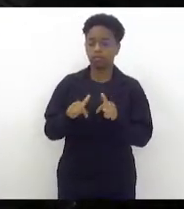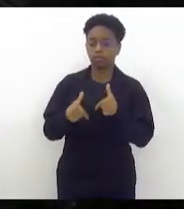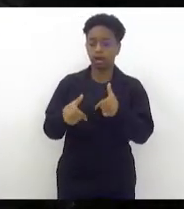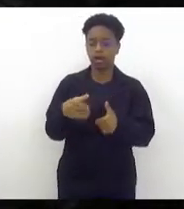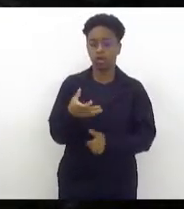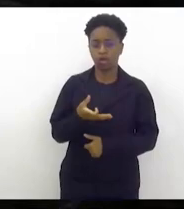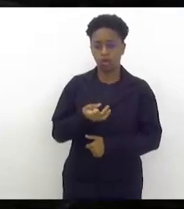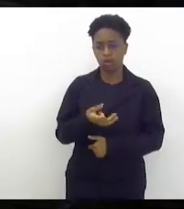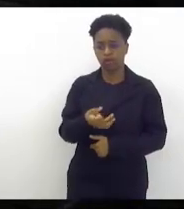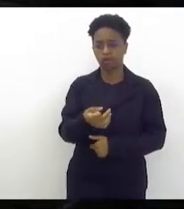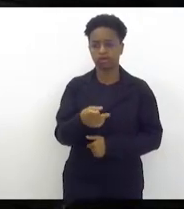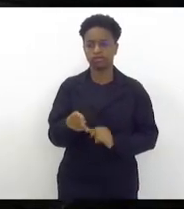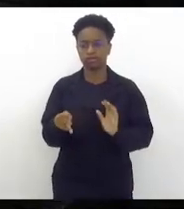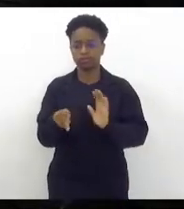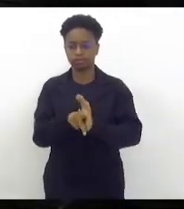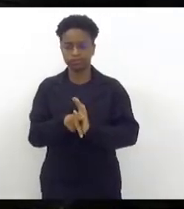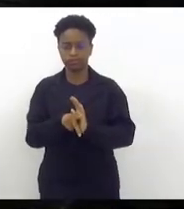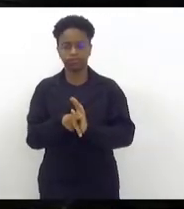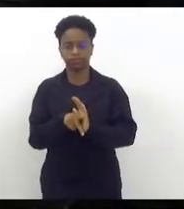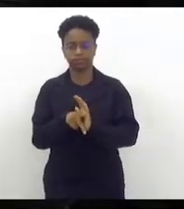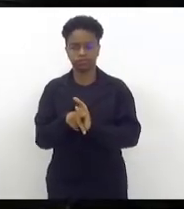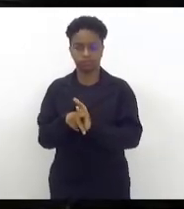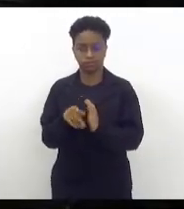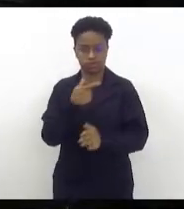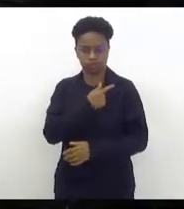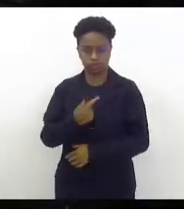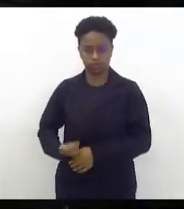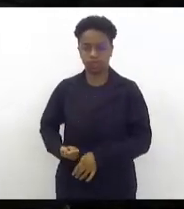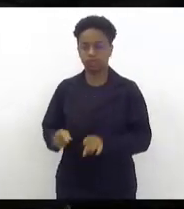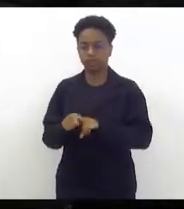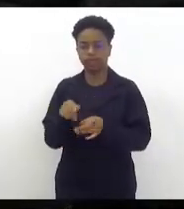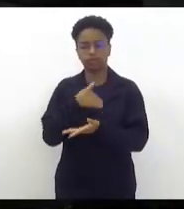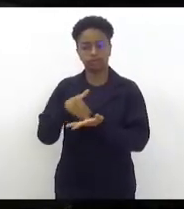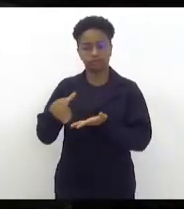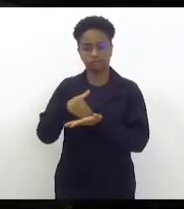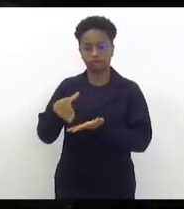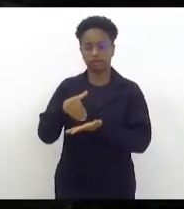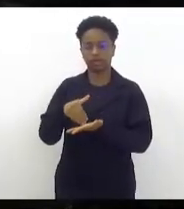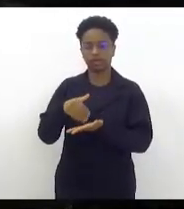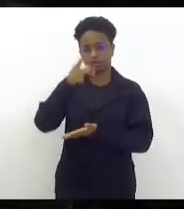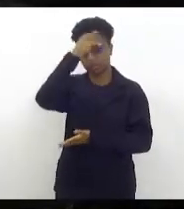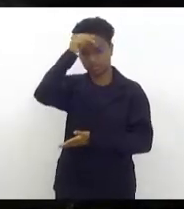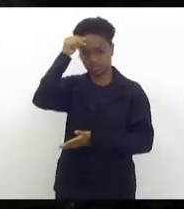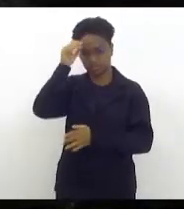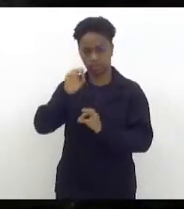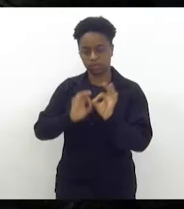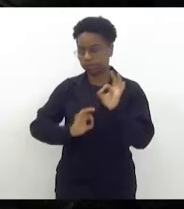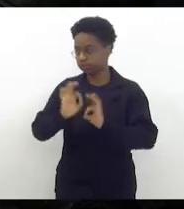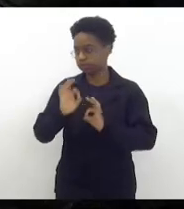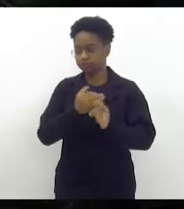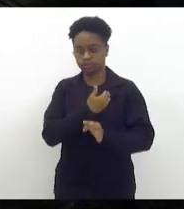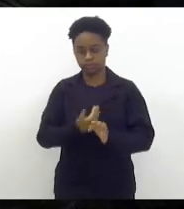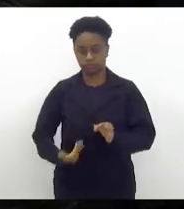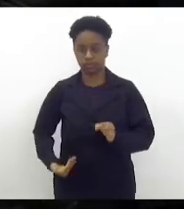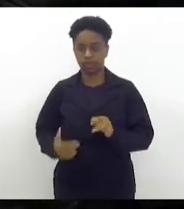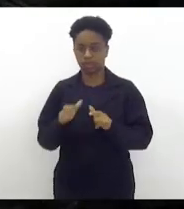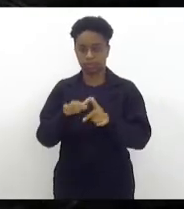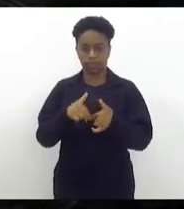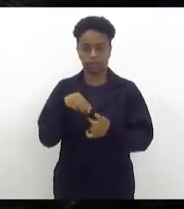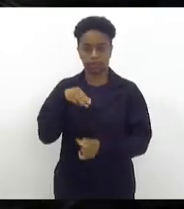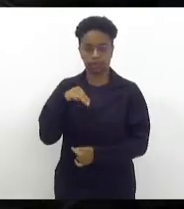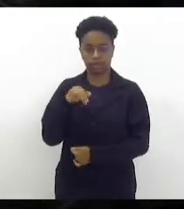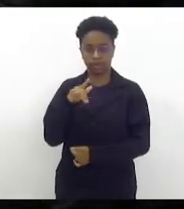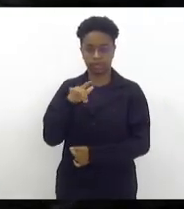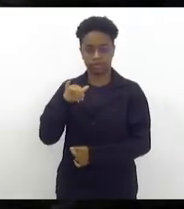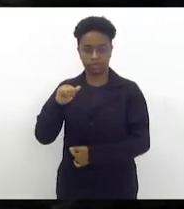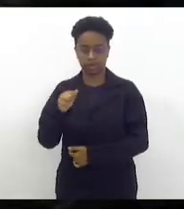sido protagonizadas, em primeiro lugar, pela Secretaria Municipal de Ordem Pública, com essa milícia que o prefeito Eduardo Paes inventou. E,